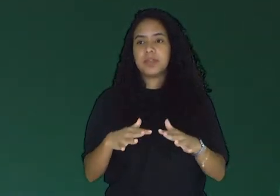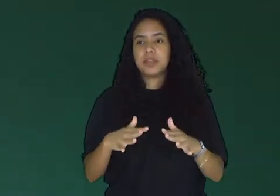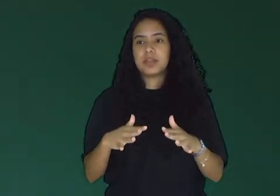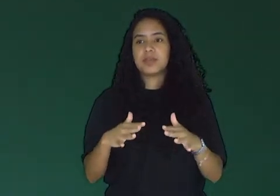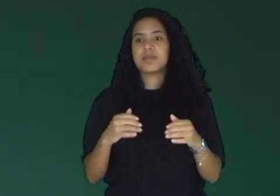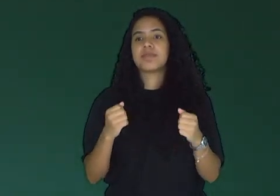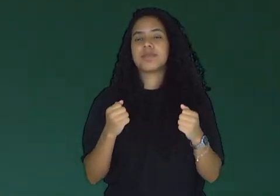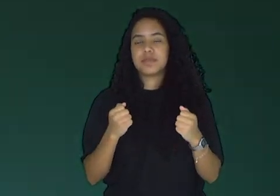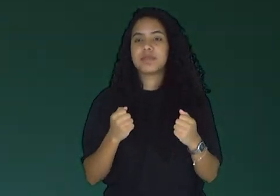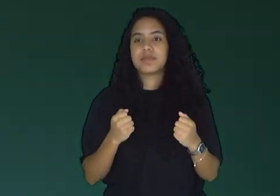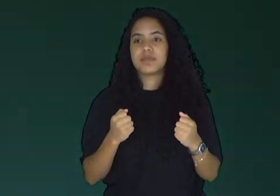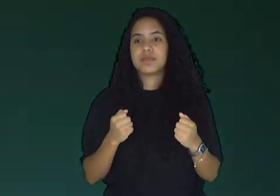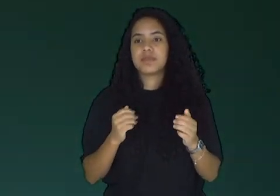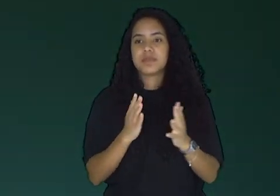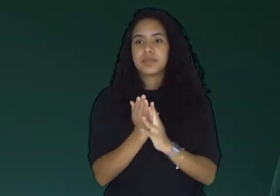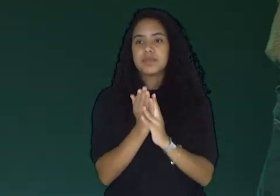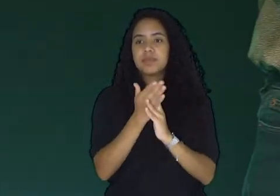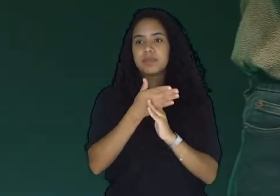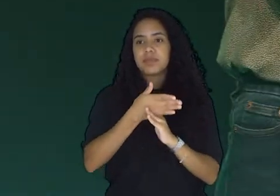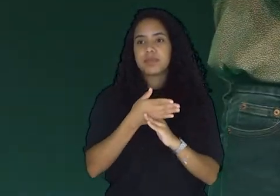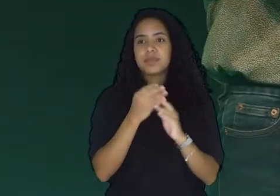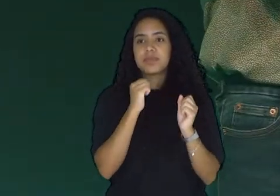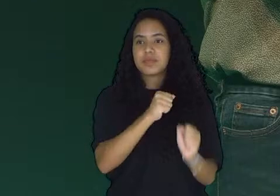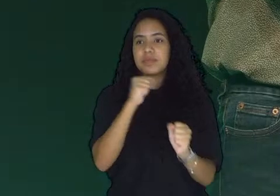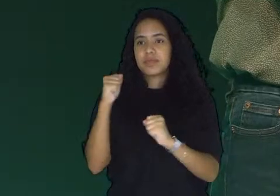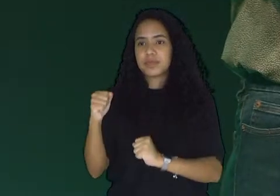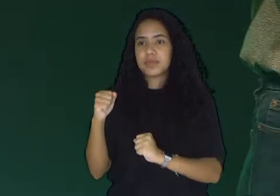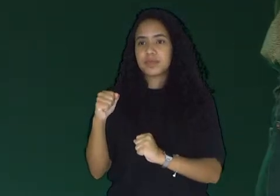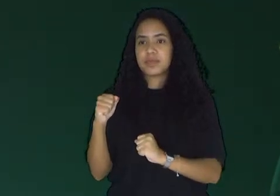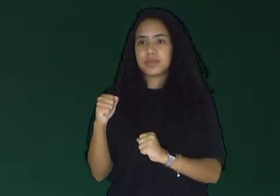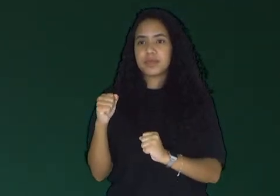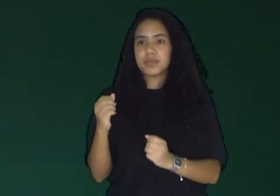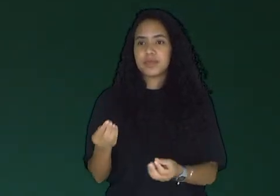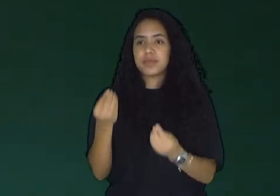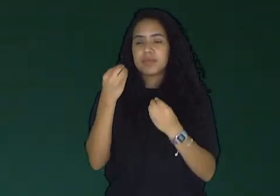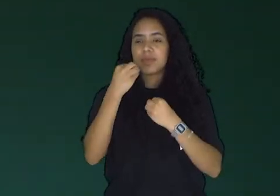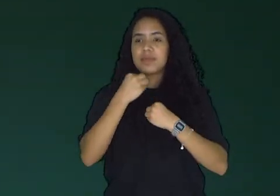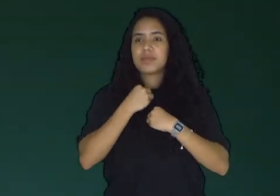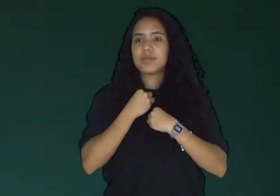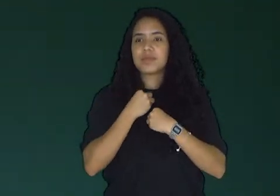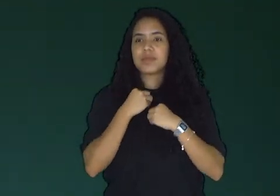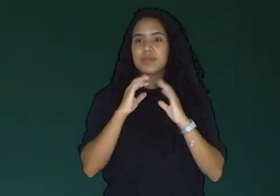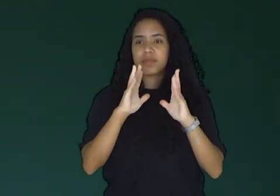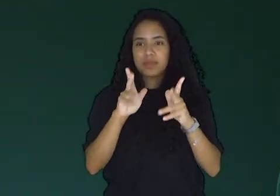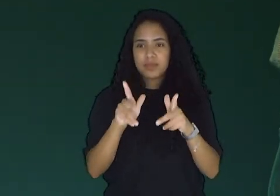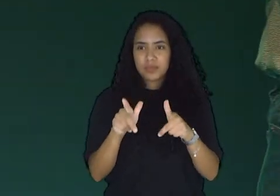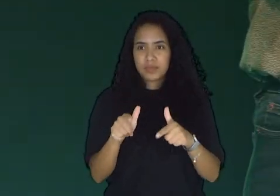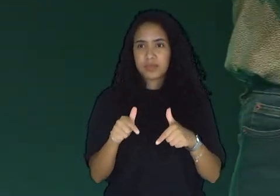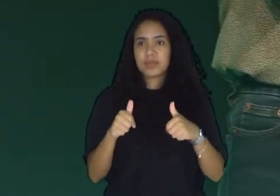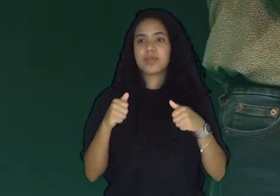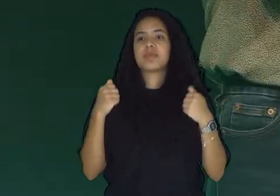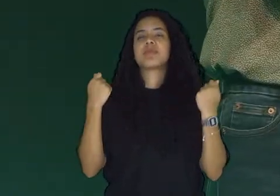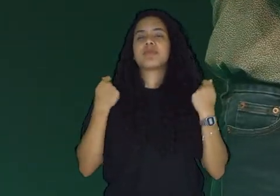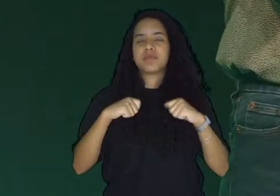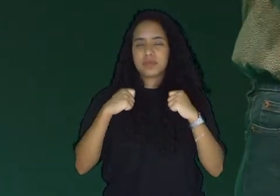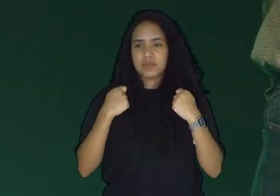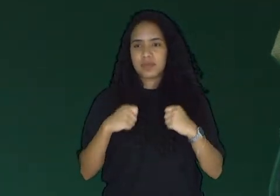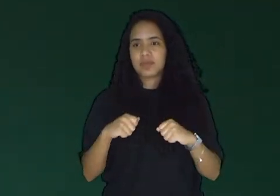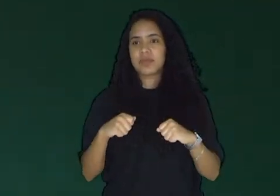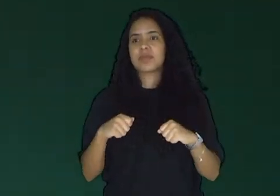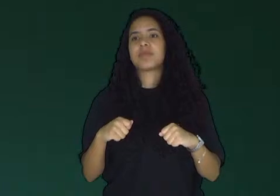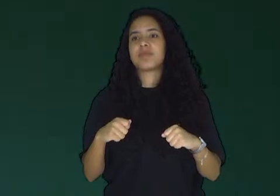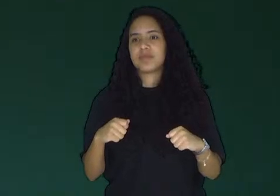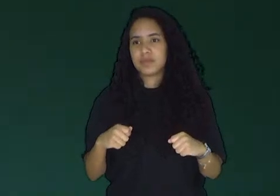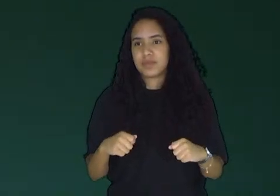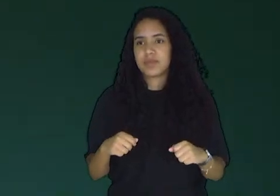deu tudo o que diz respeito à vida e piedade. Pedro está dizendo,